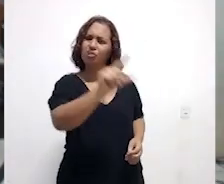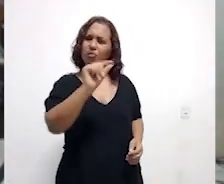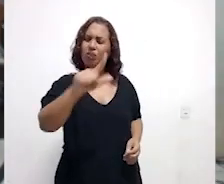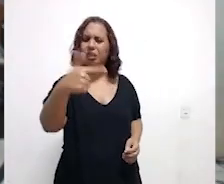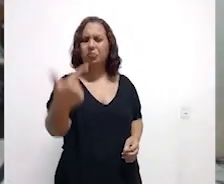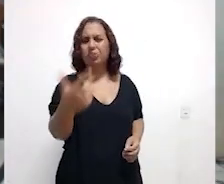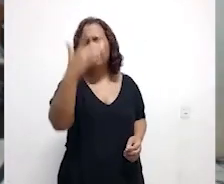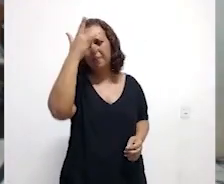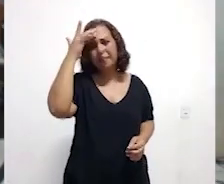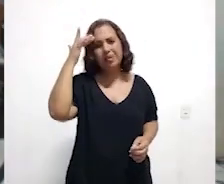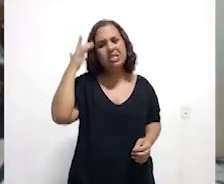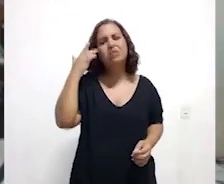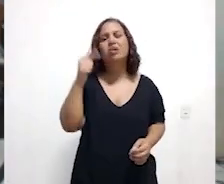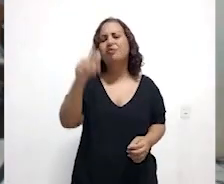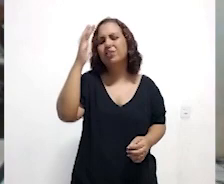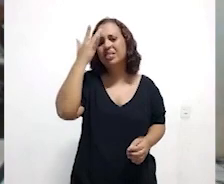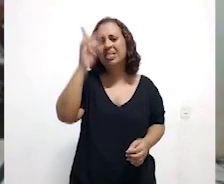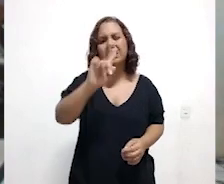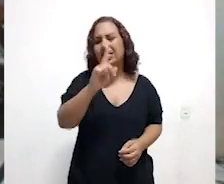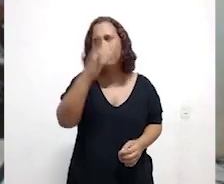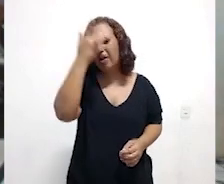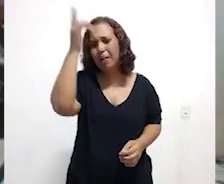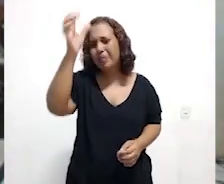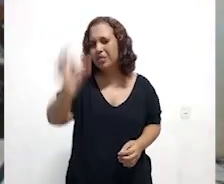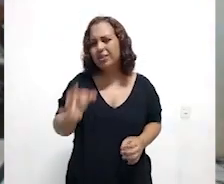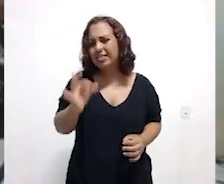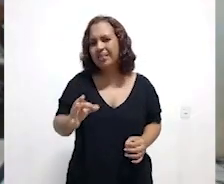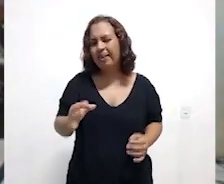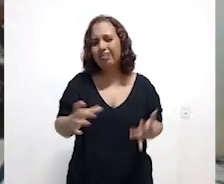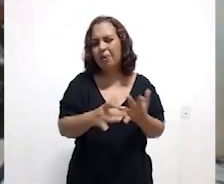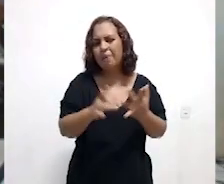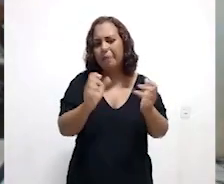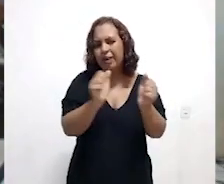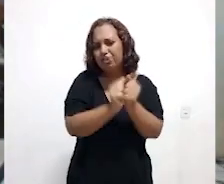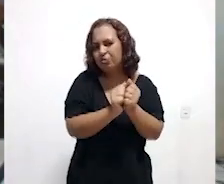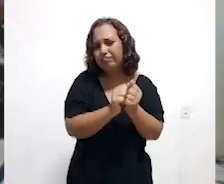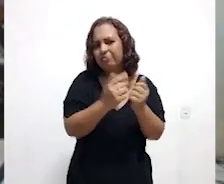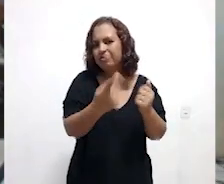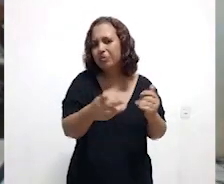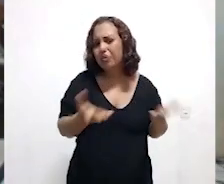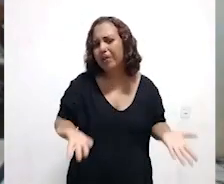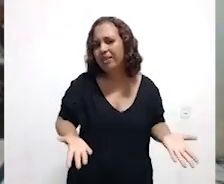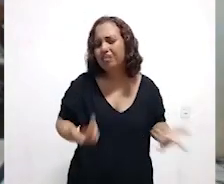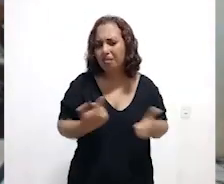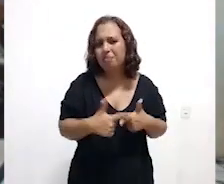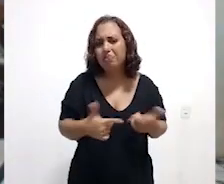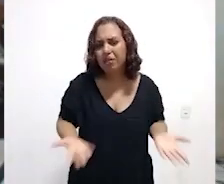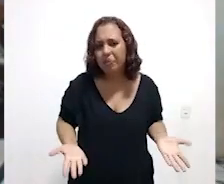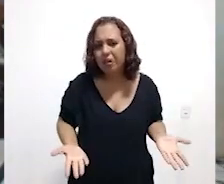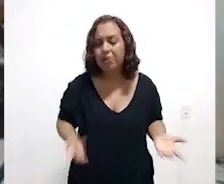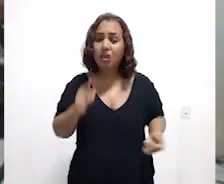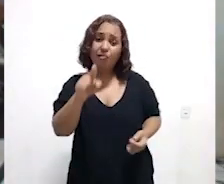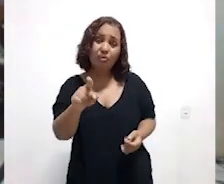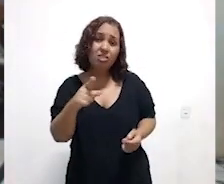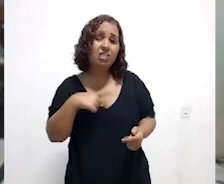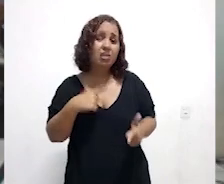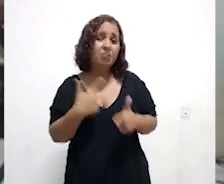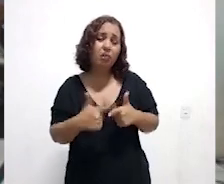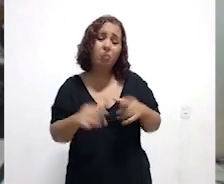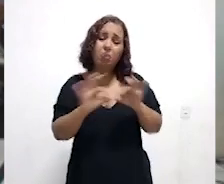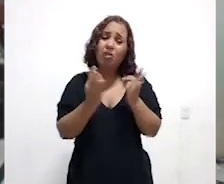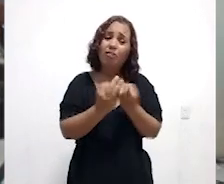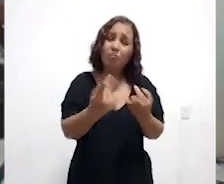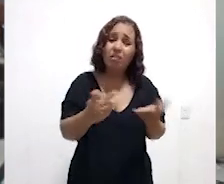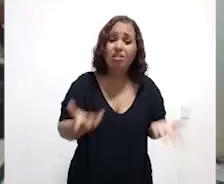que você entende que não é a pessoa certa para eles. Você está com problema com alguém da sua família.